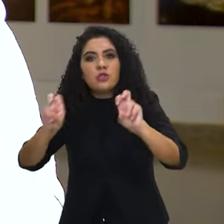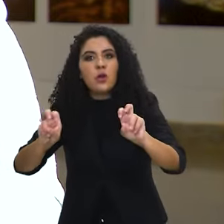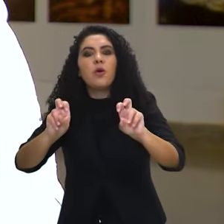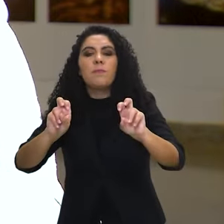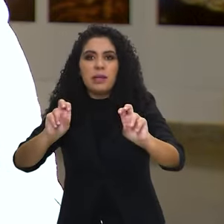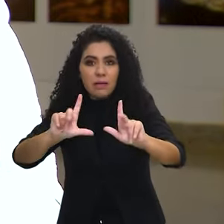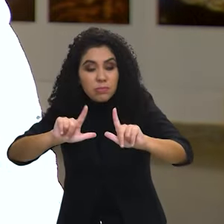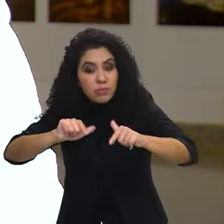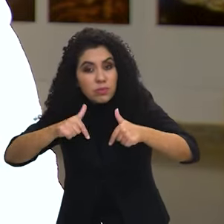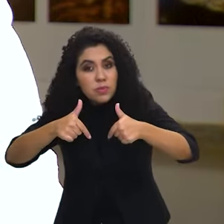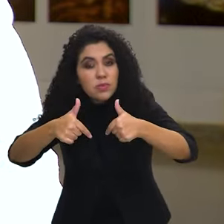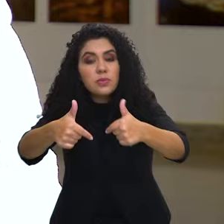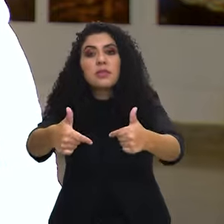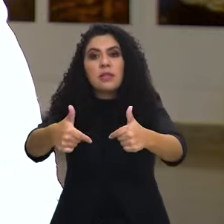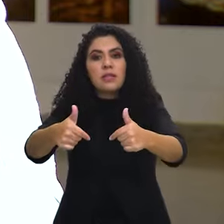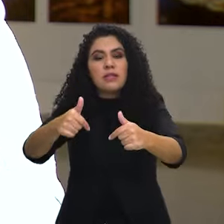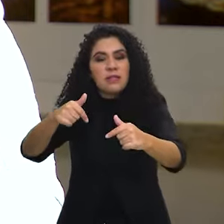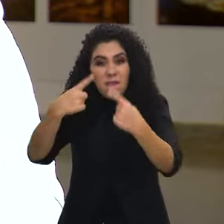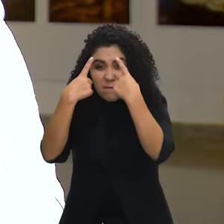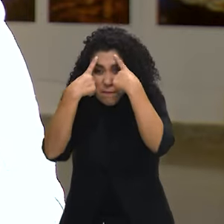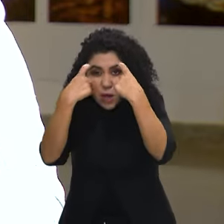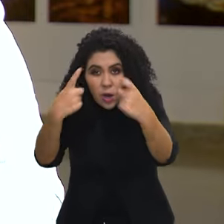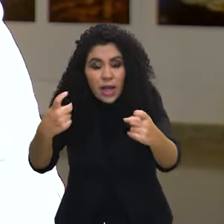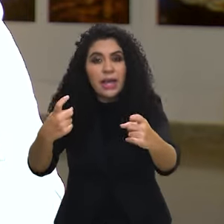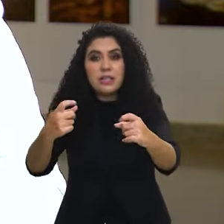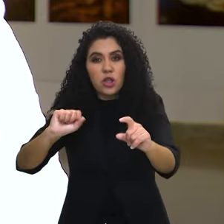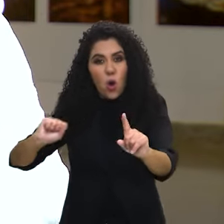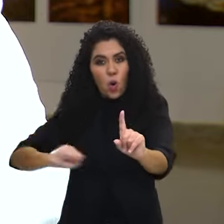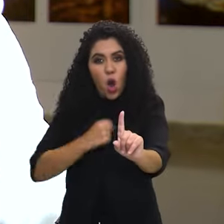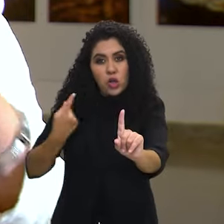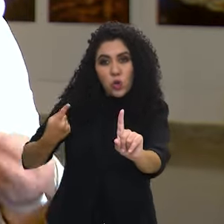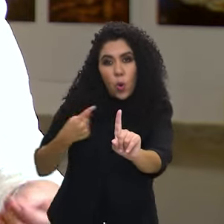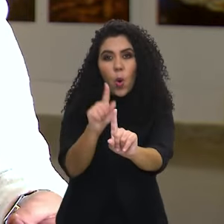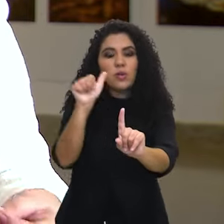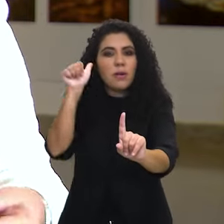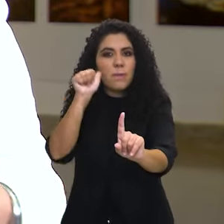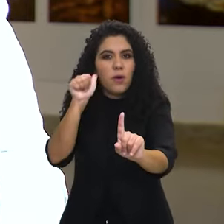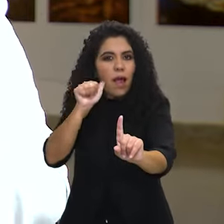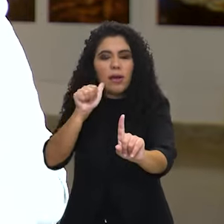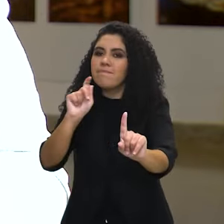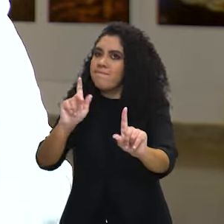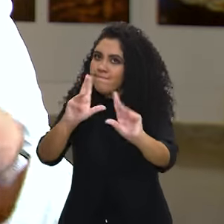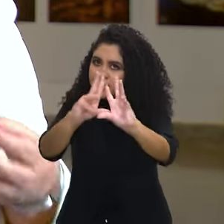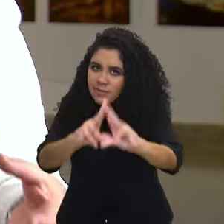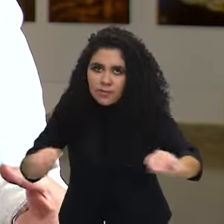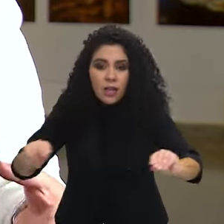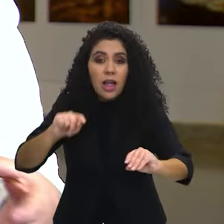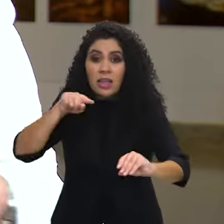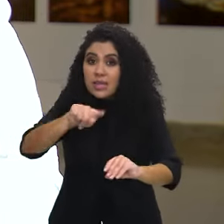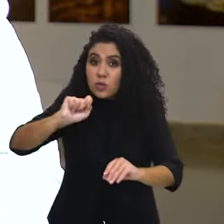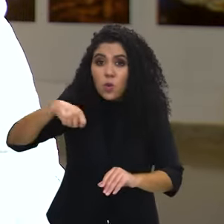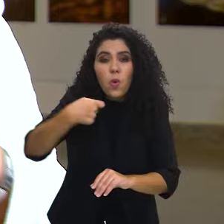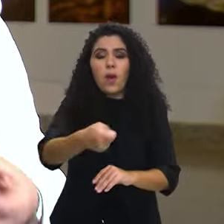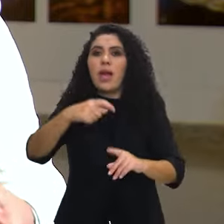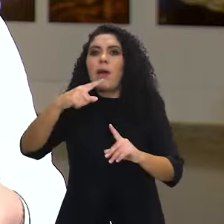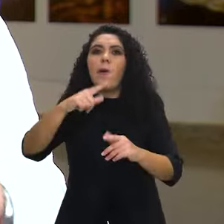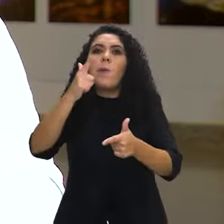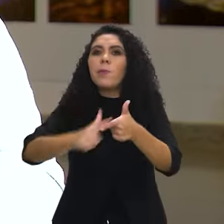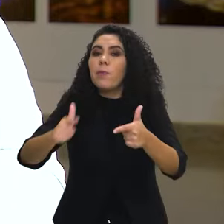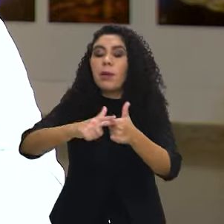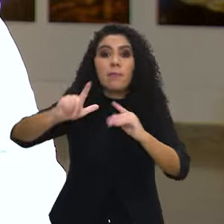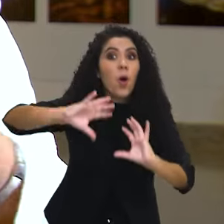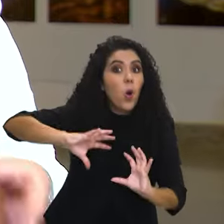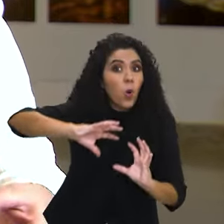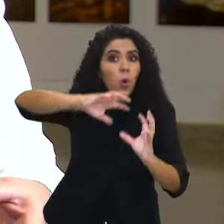enfrentamento à violência e a misogenia né porque feminicídio é um problema Global não é um problema só no